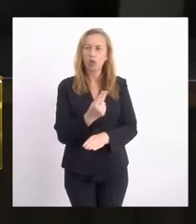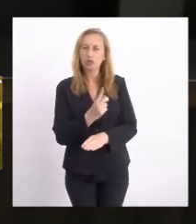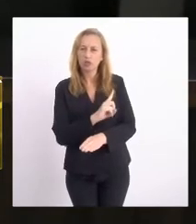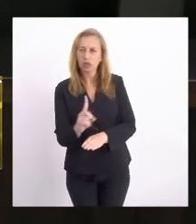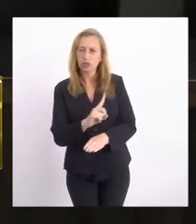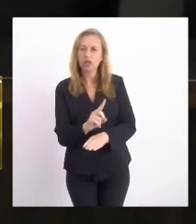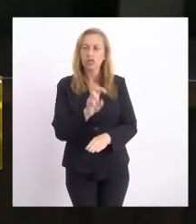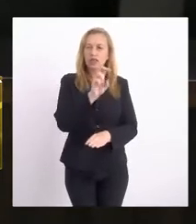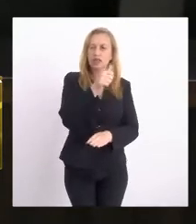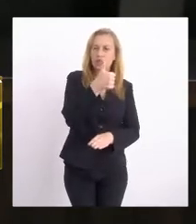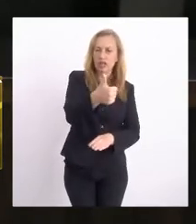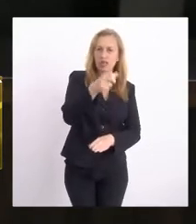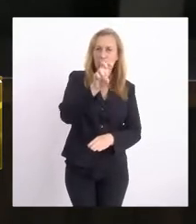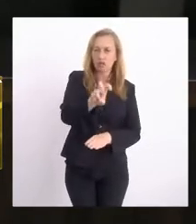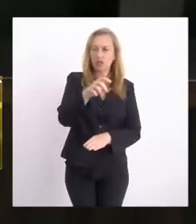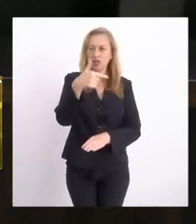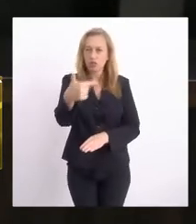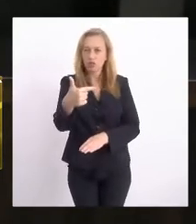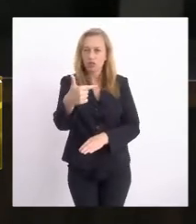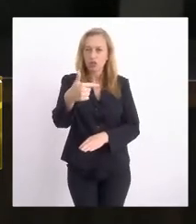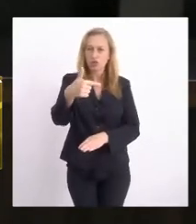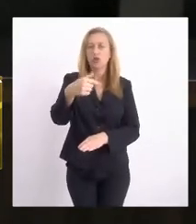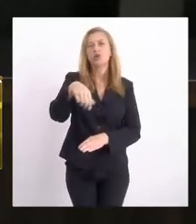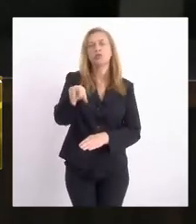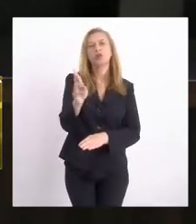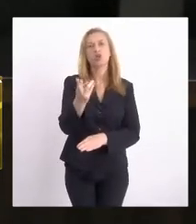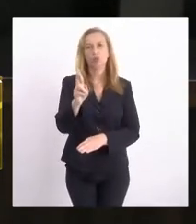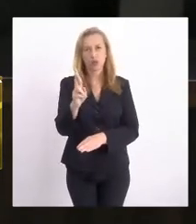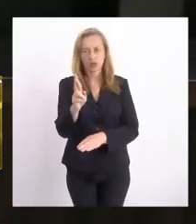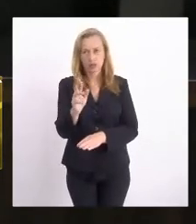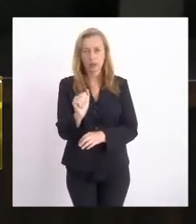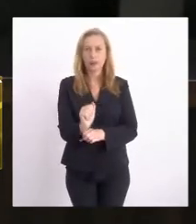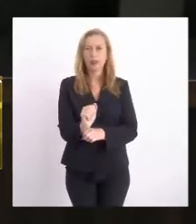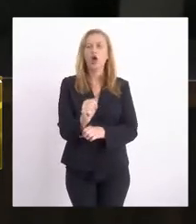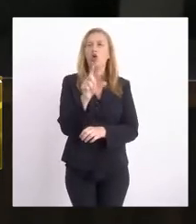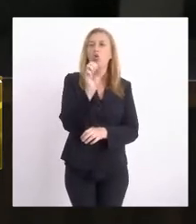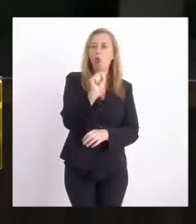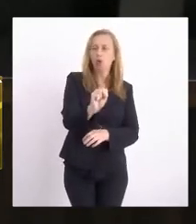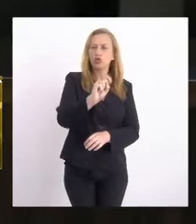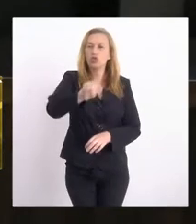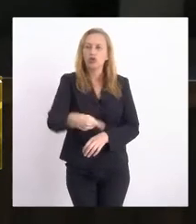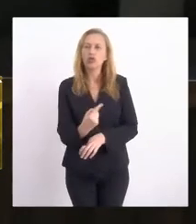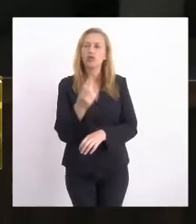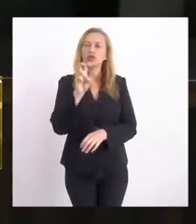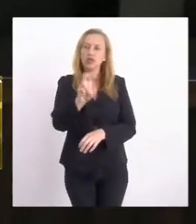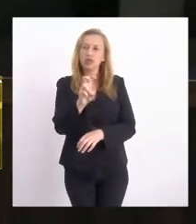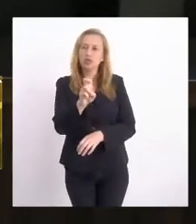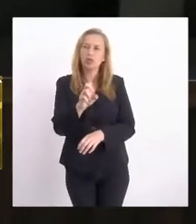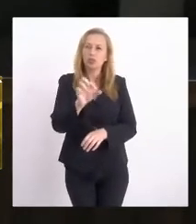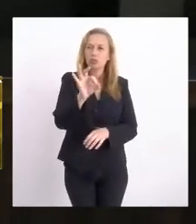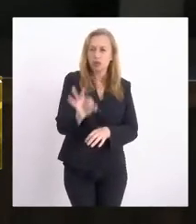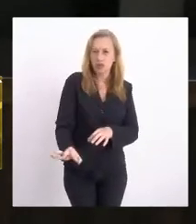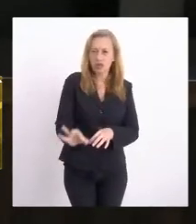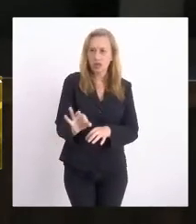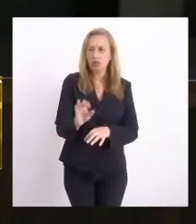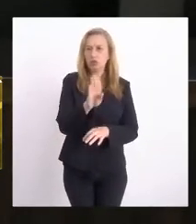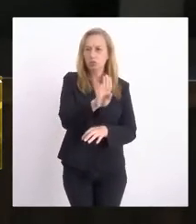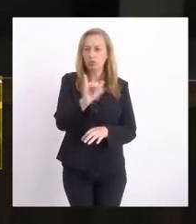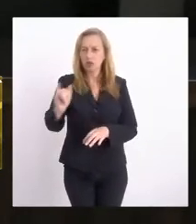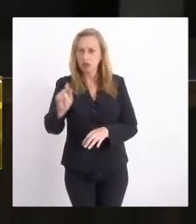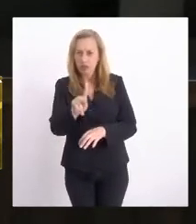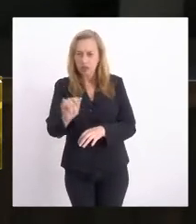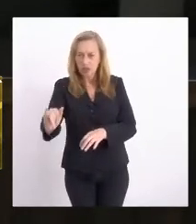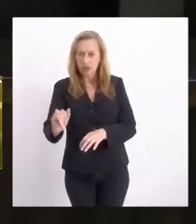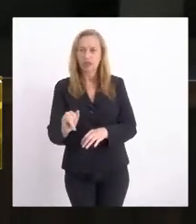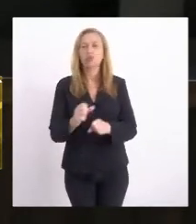150 e 2,2 o ou seja 8,5 por cento do PIB naquele